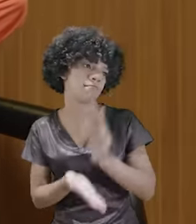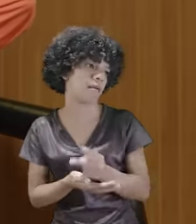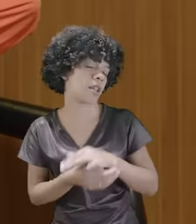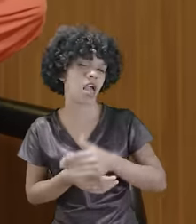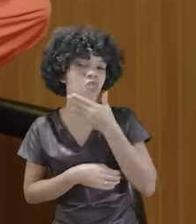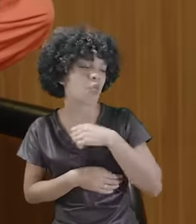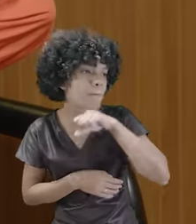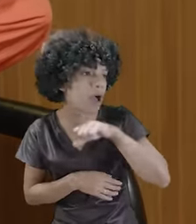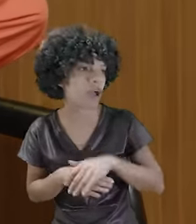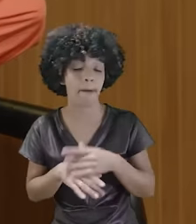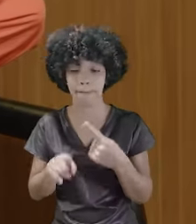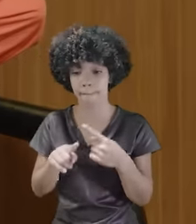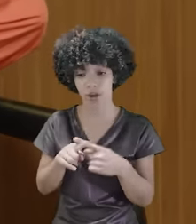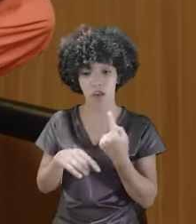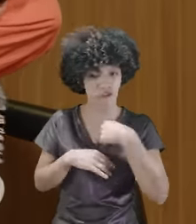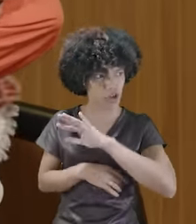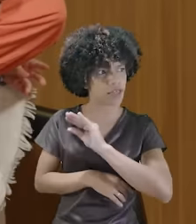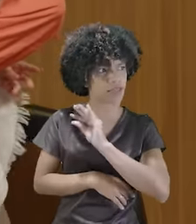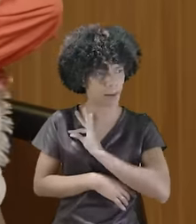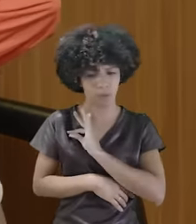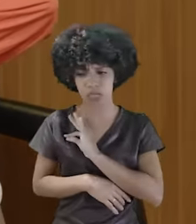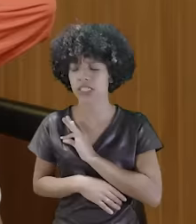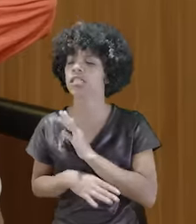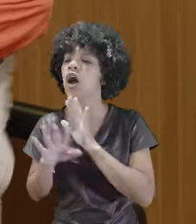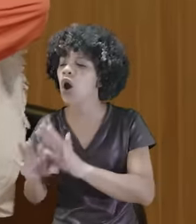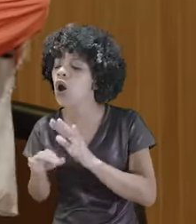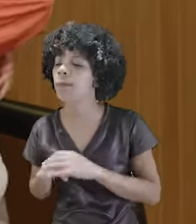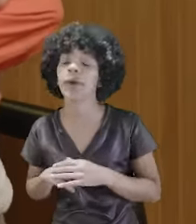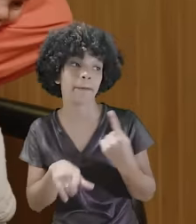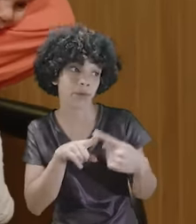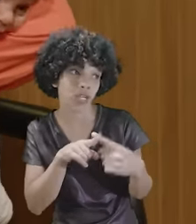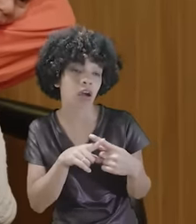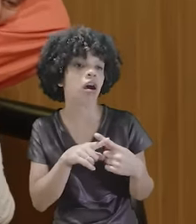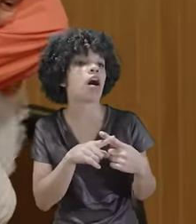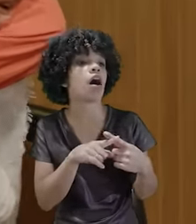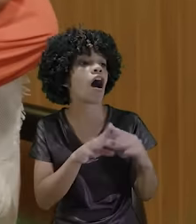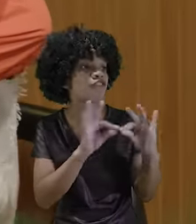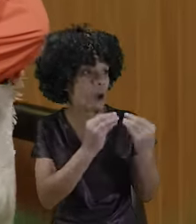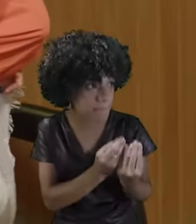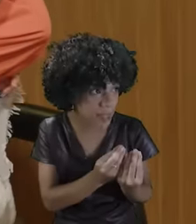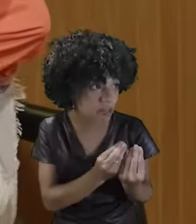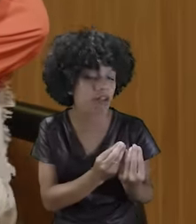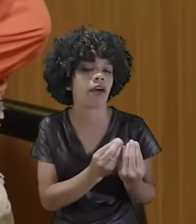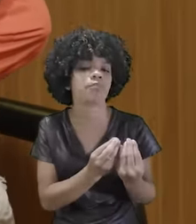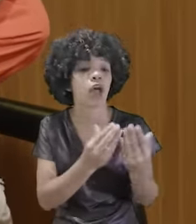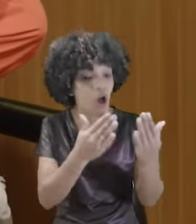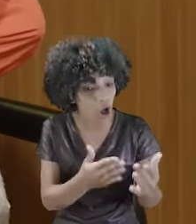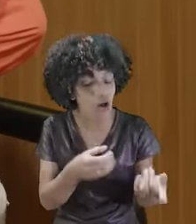assim ele família fala volta ele me a massa para voltar falei vou falar para a polícia